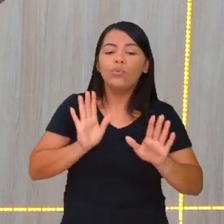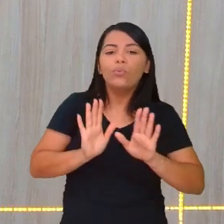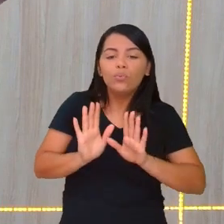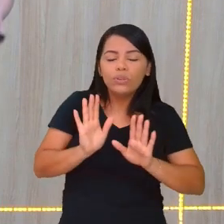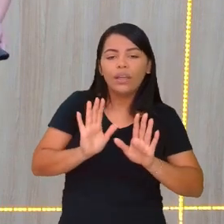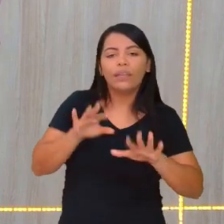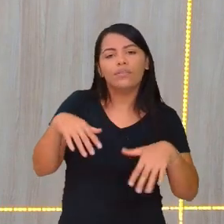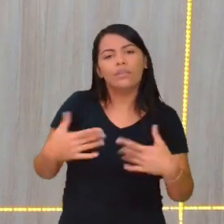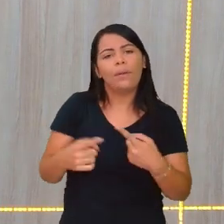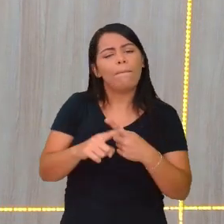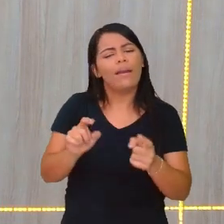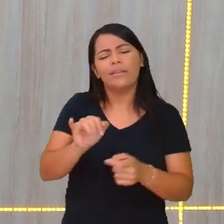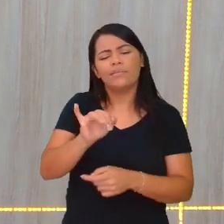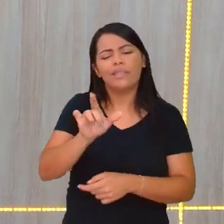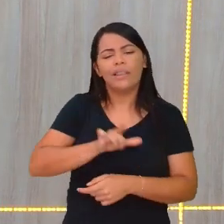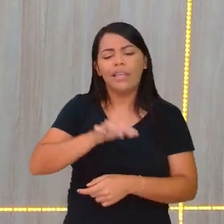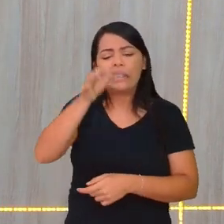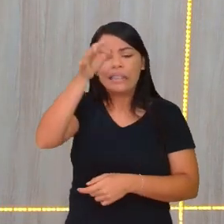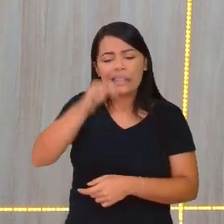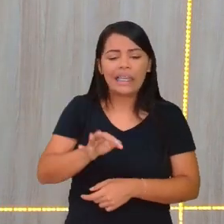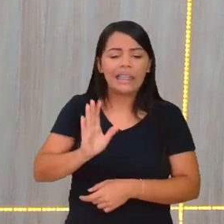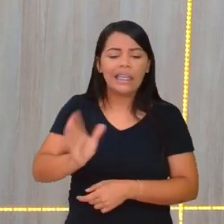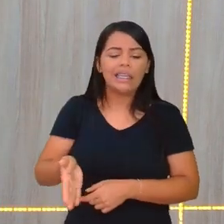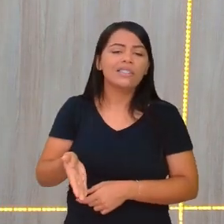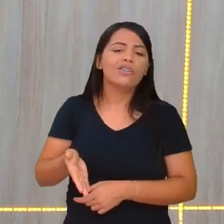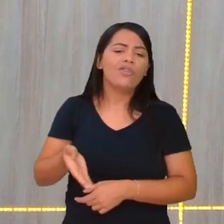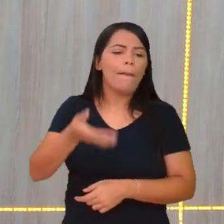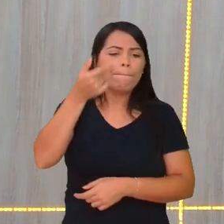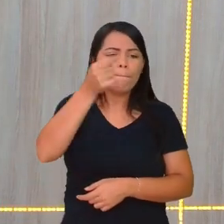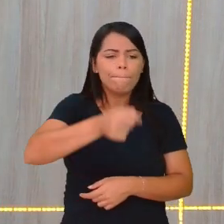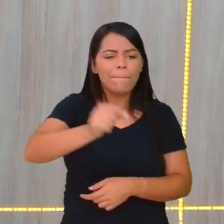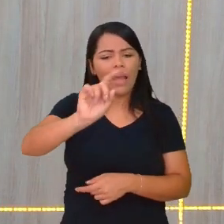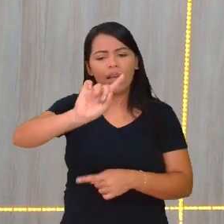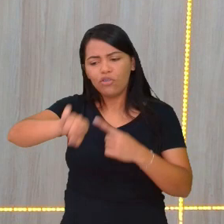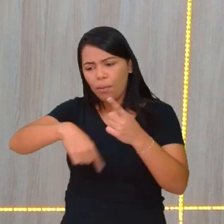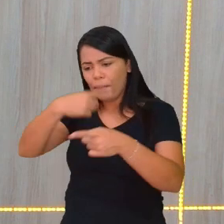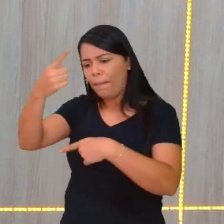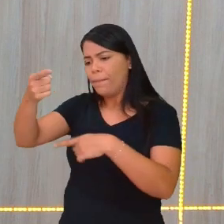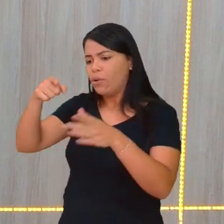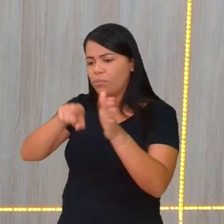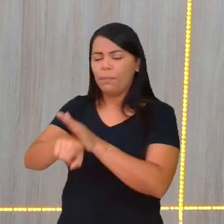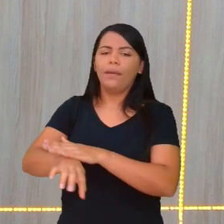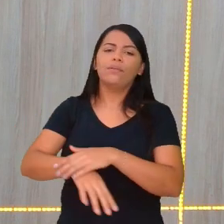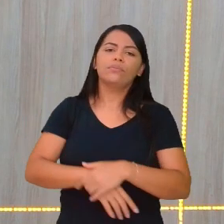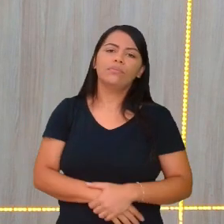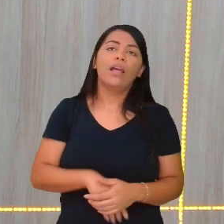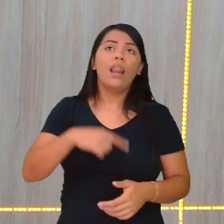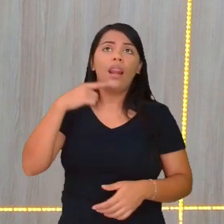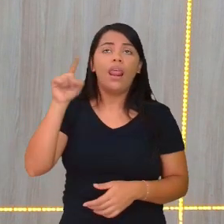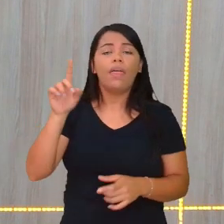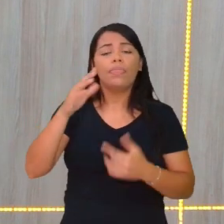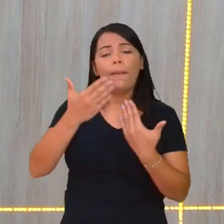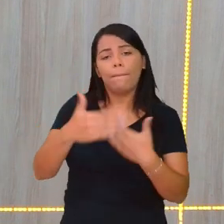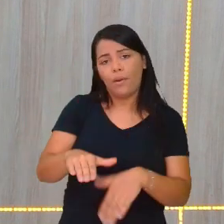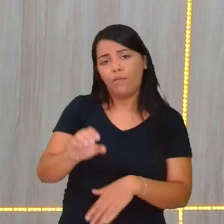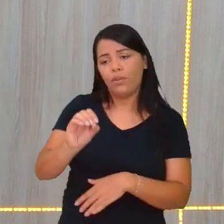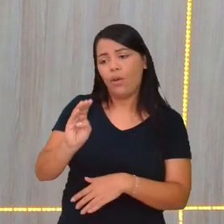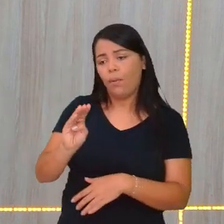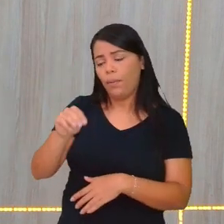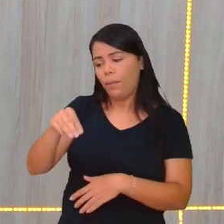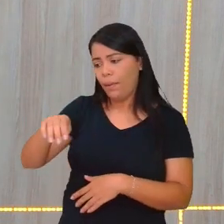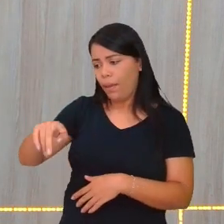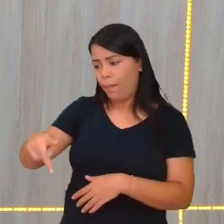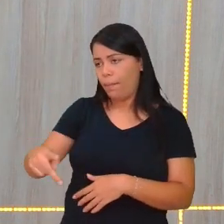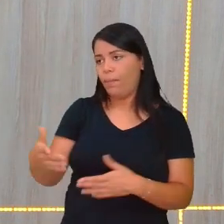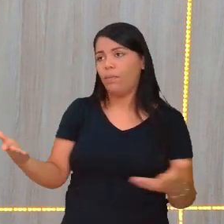se você tiver certeza do que você está fazendo, você marca aí e já pula para a próxima questão, lá na prova da OBMEP. Aqui a gente